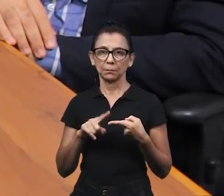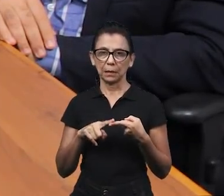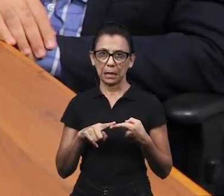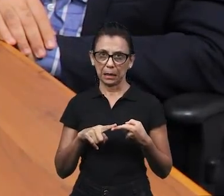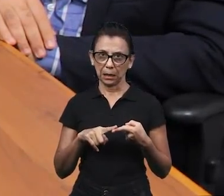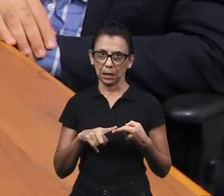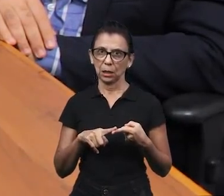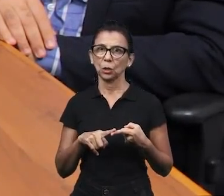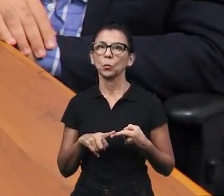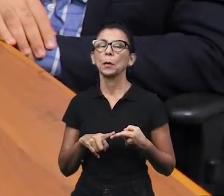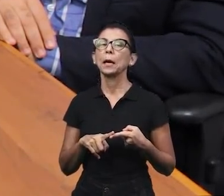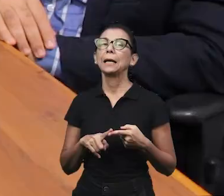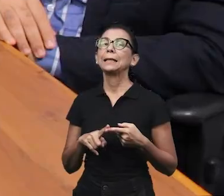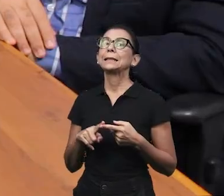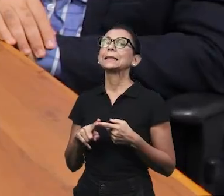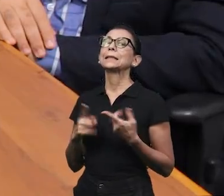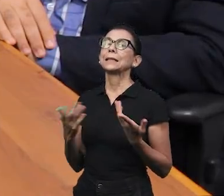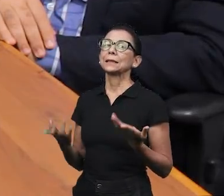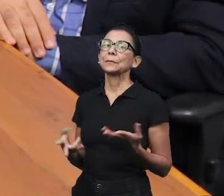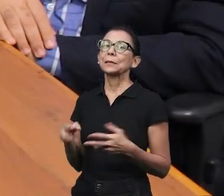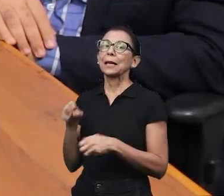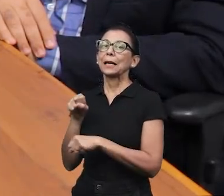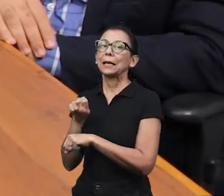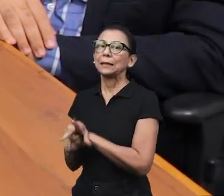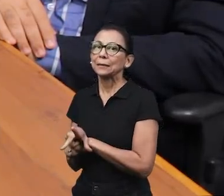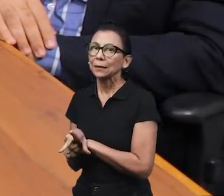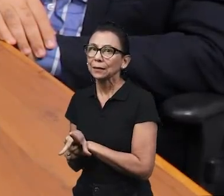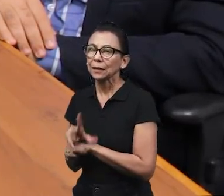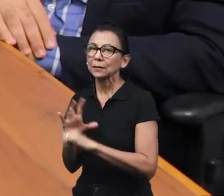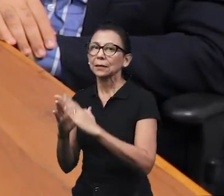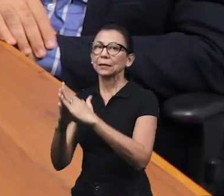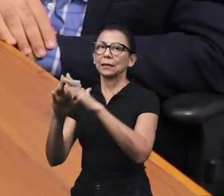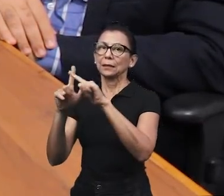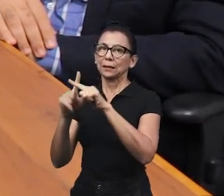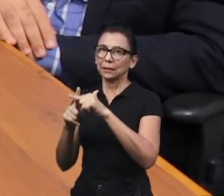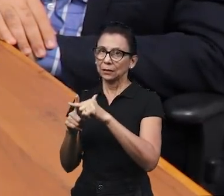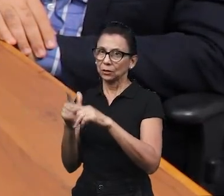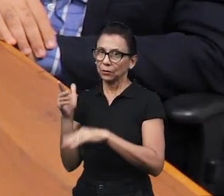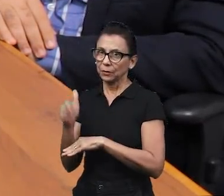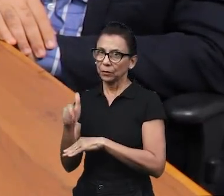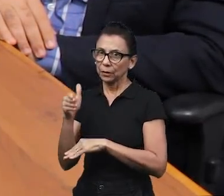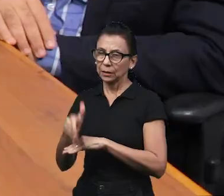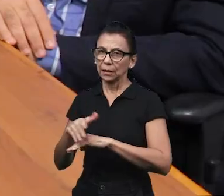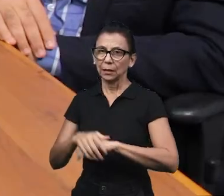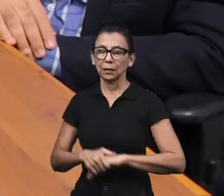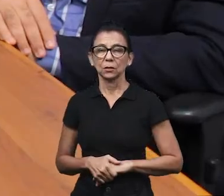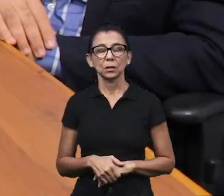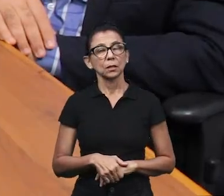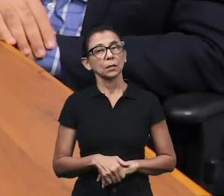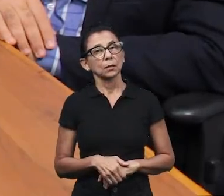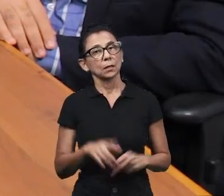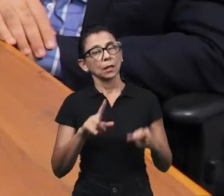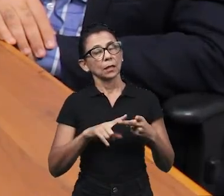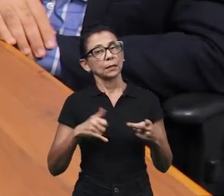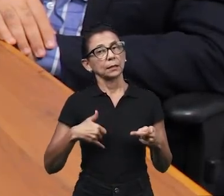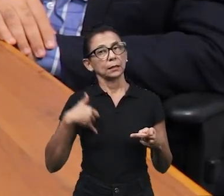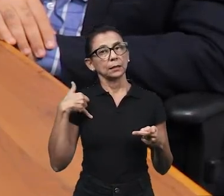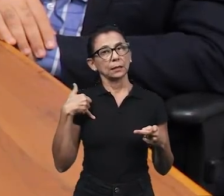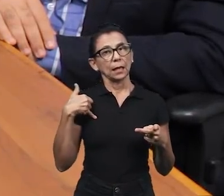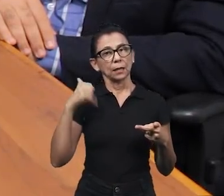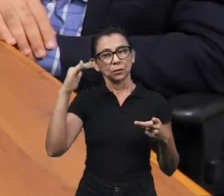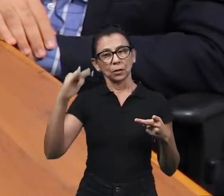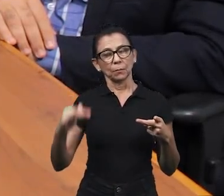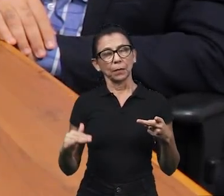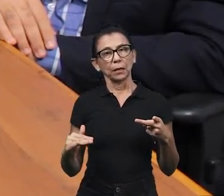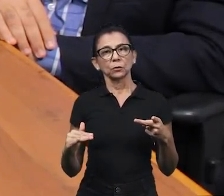estar integrada na igreja. Não pode ser um novo convertido, não pode ser menor de idade. Não é?